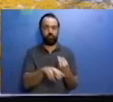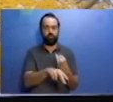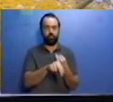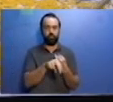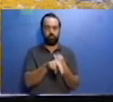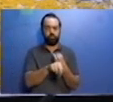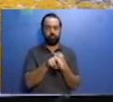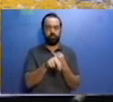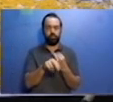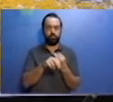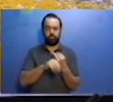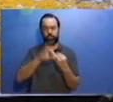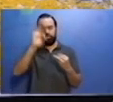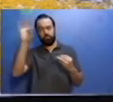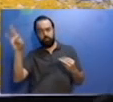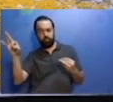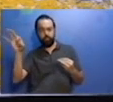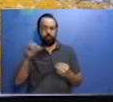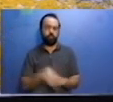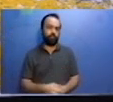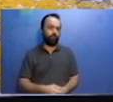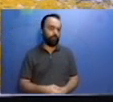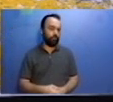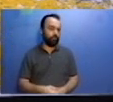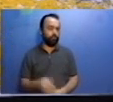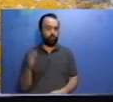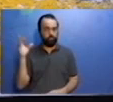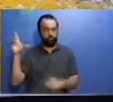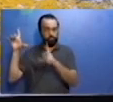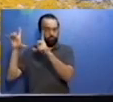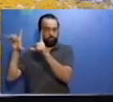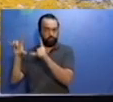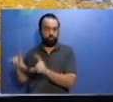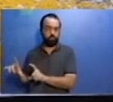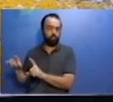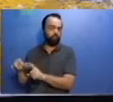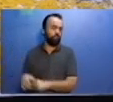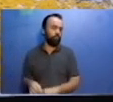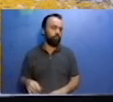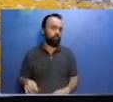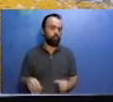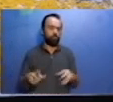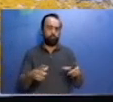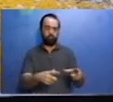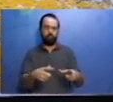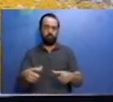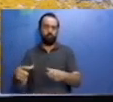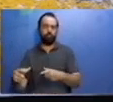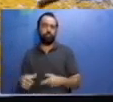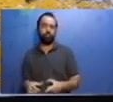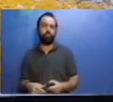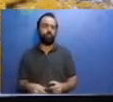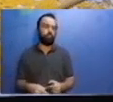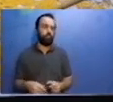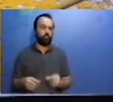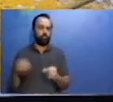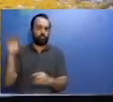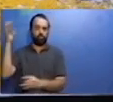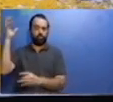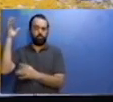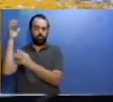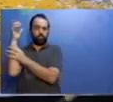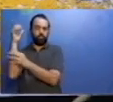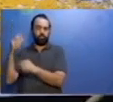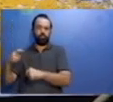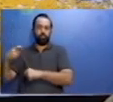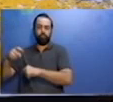ou cianobactérias. E aqui são alguns ambientes que nós podemos encontrar esses seres vivos, tronco de árvores, em